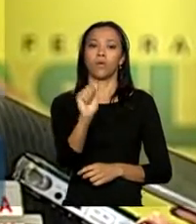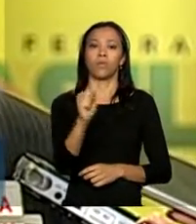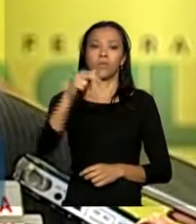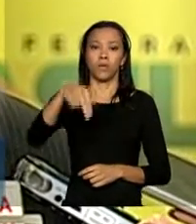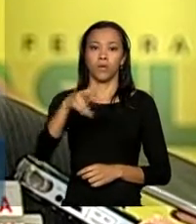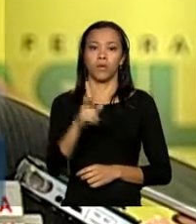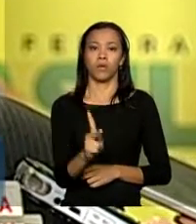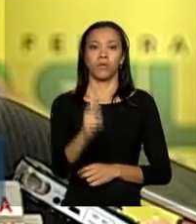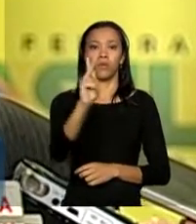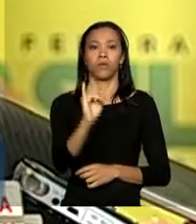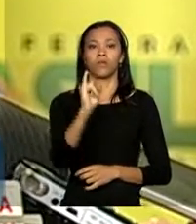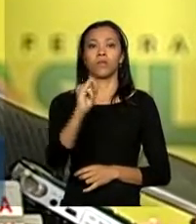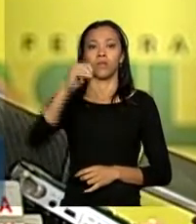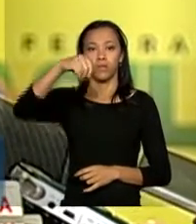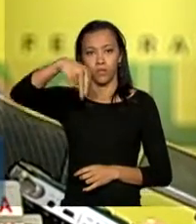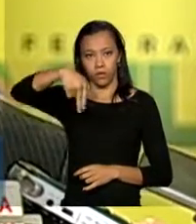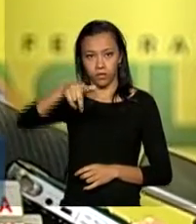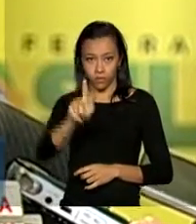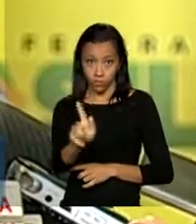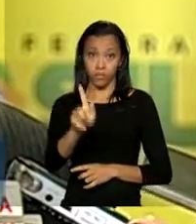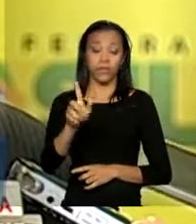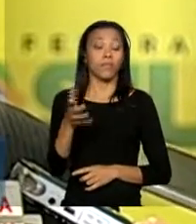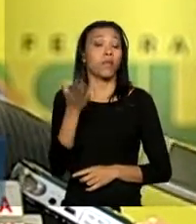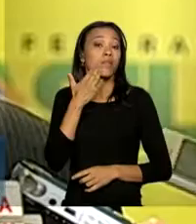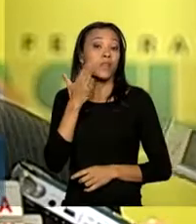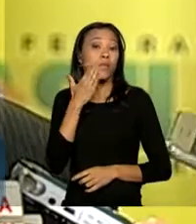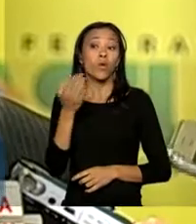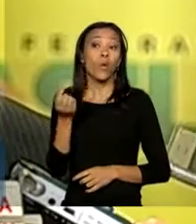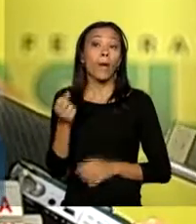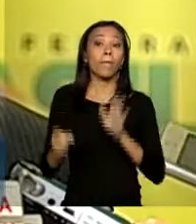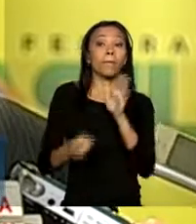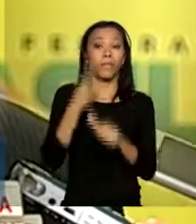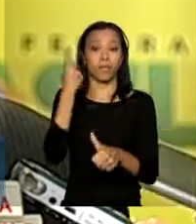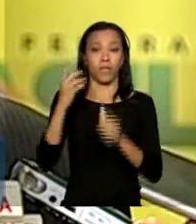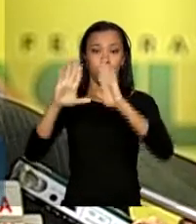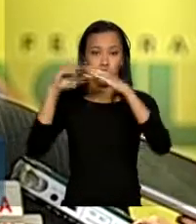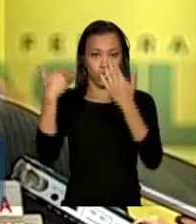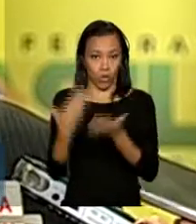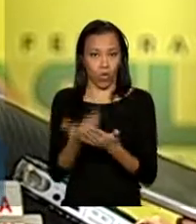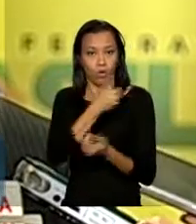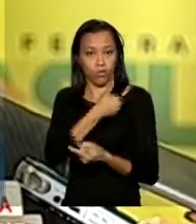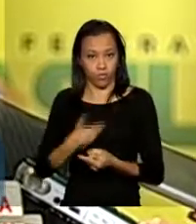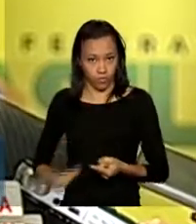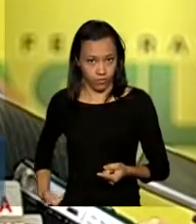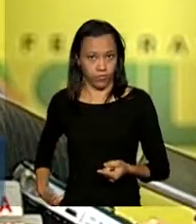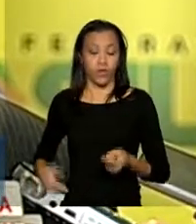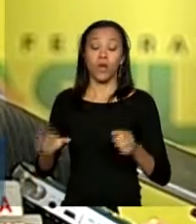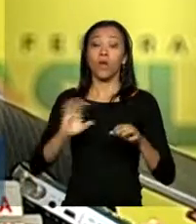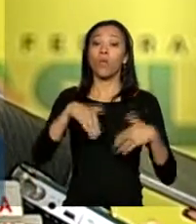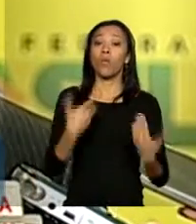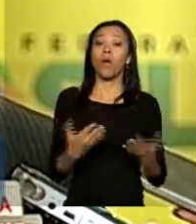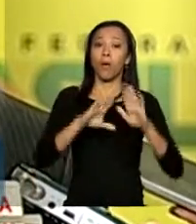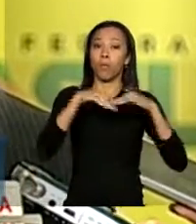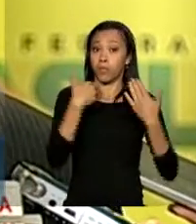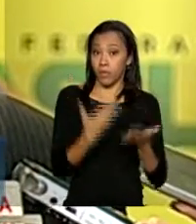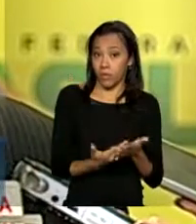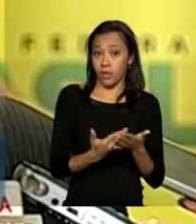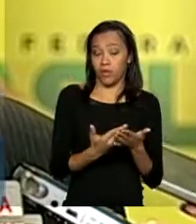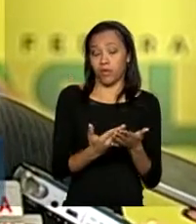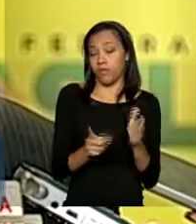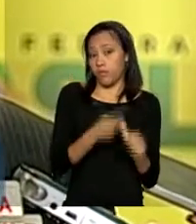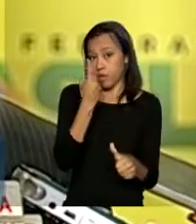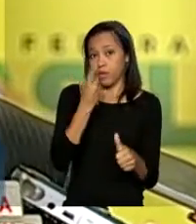Excel e você listar e ali olhar qual a primeira pública da lista, qual a primeira do estado tal, qual a primeira da cidade onde